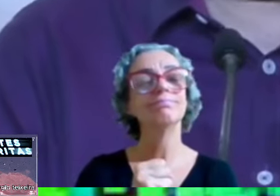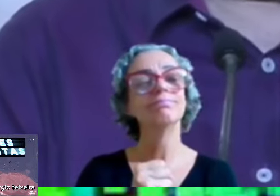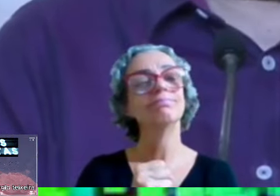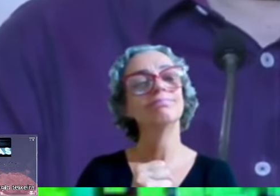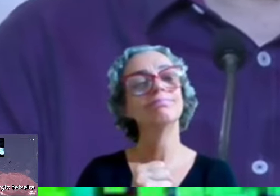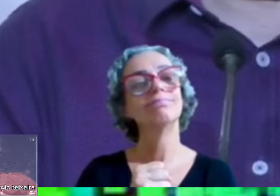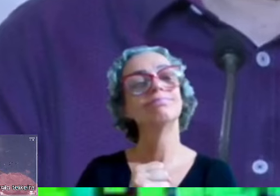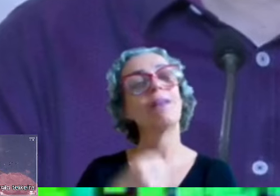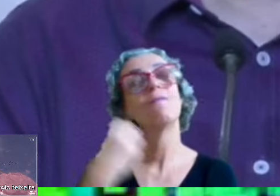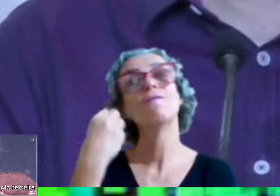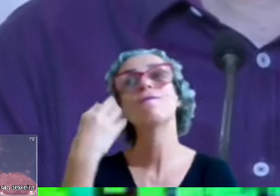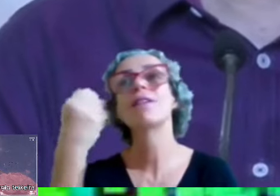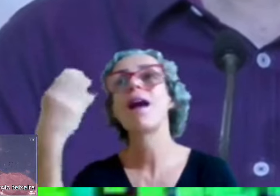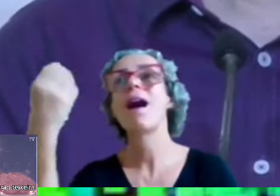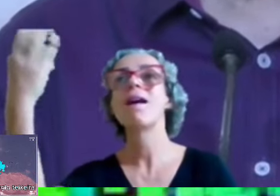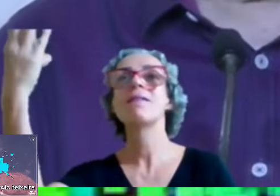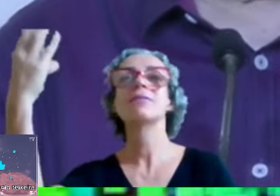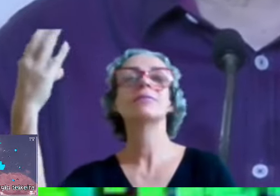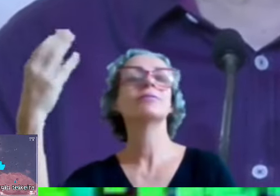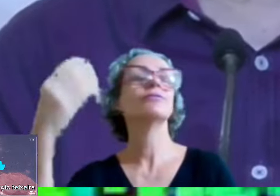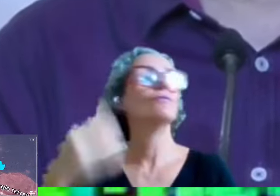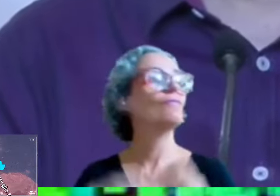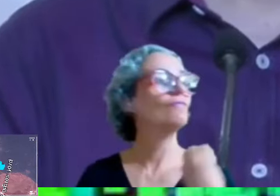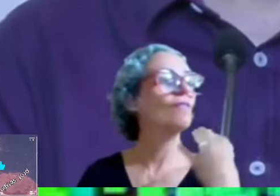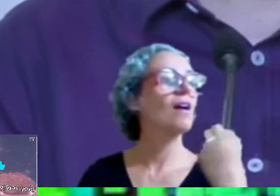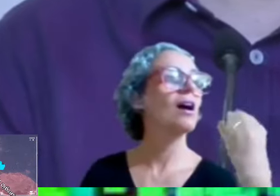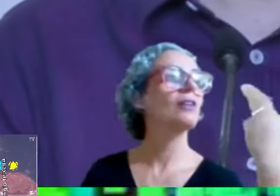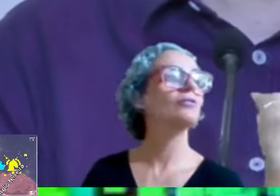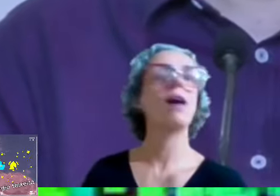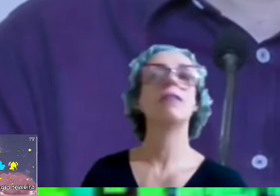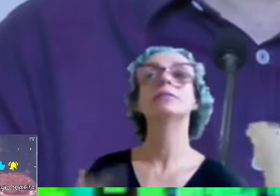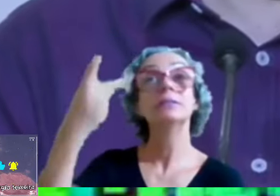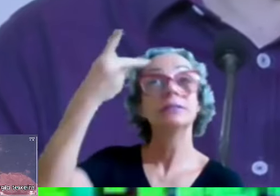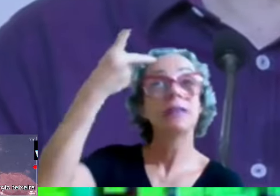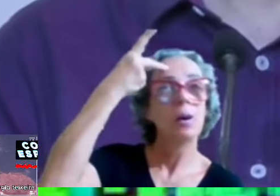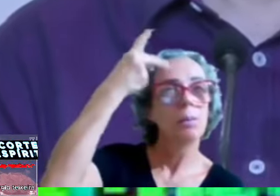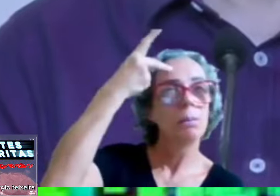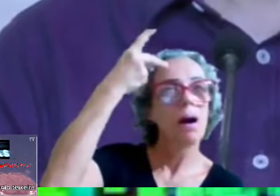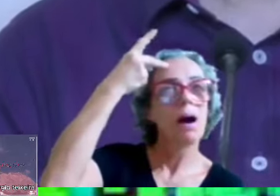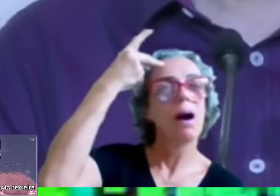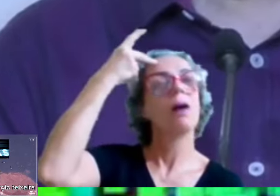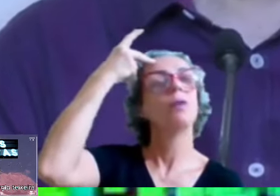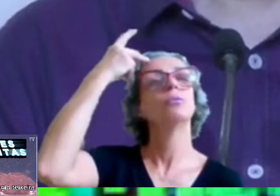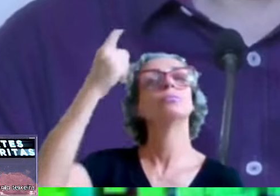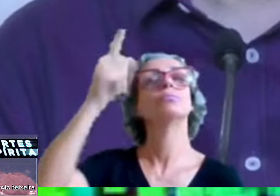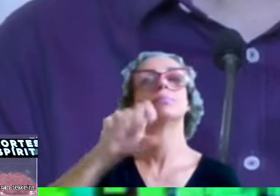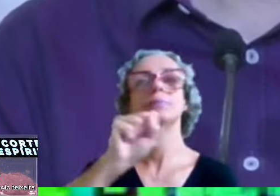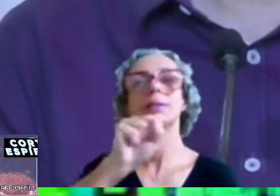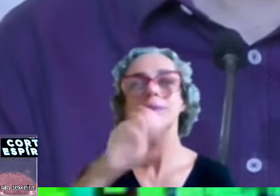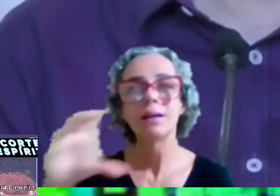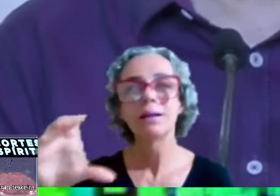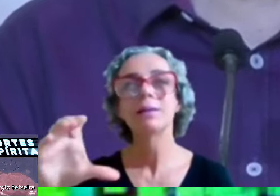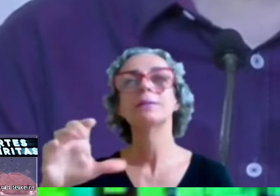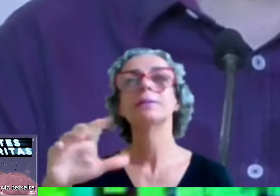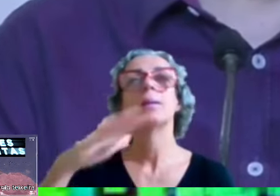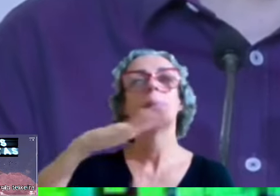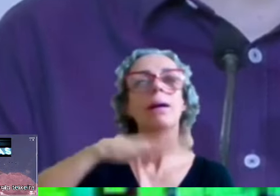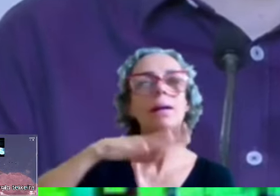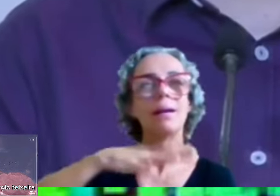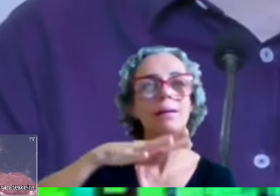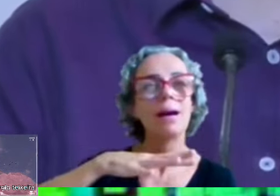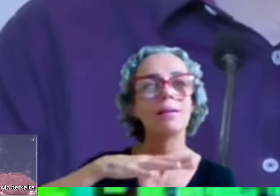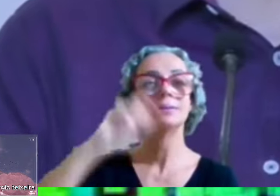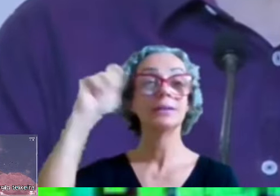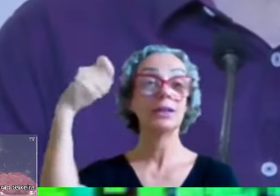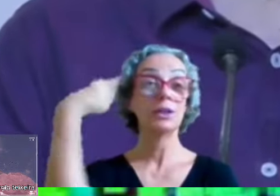país, desde São Paulo, Santa Catarina, Paraná e Rio Grande do Sul.